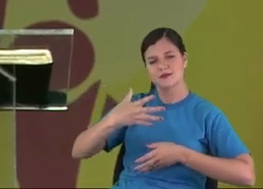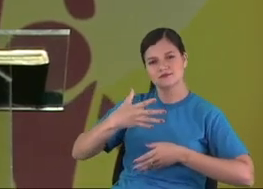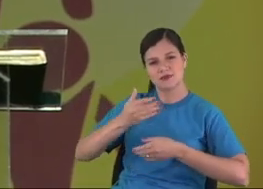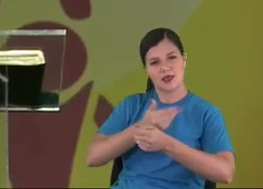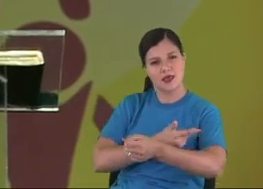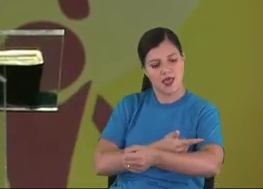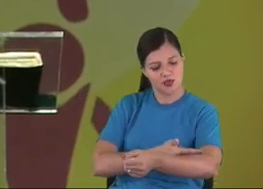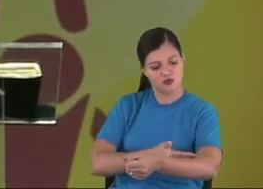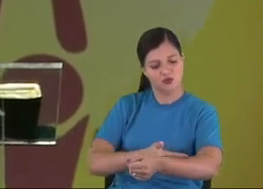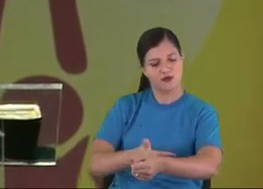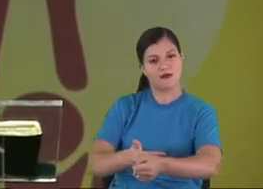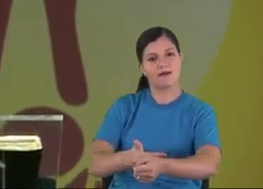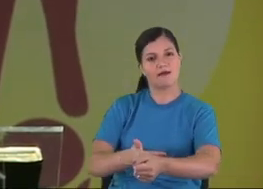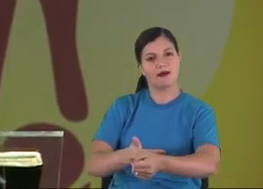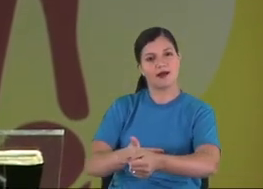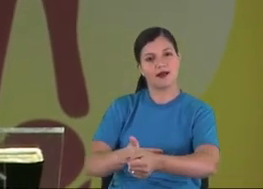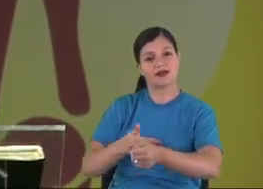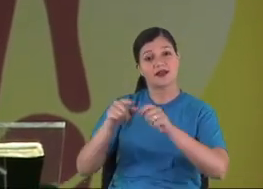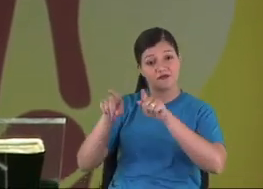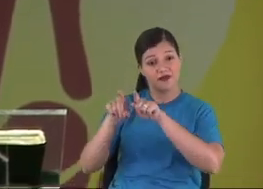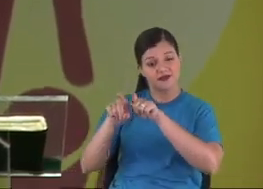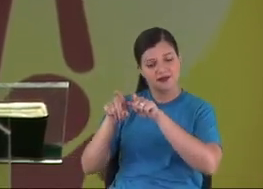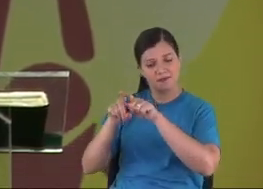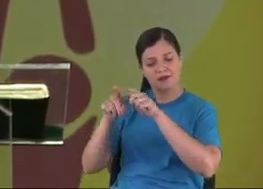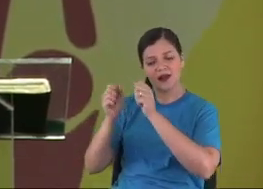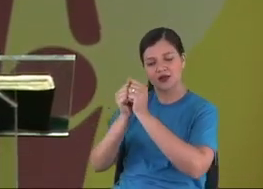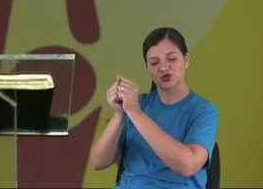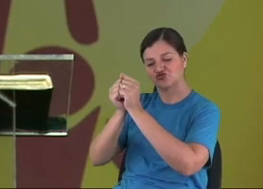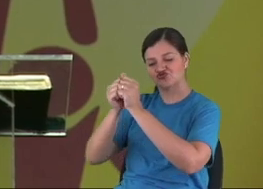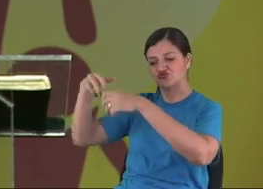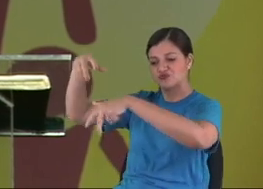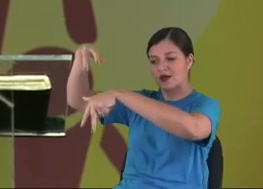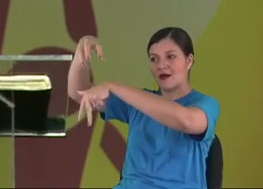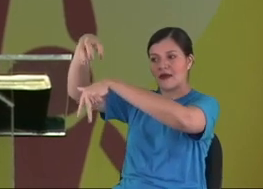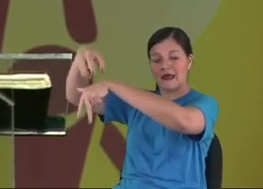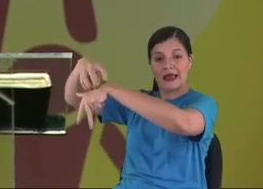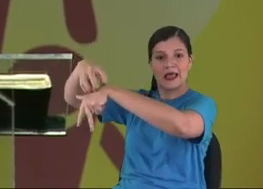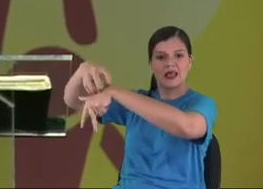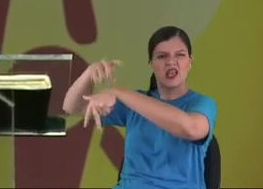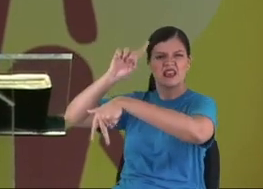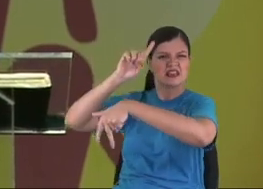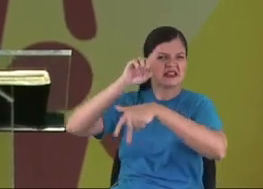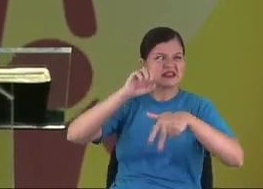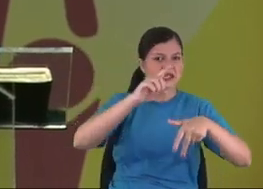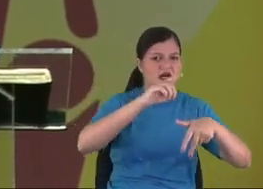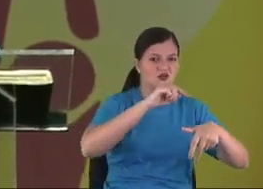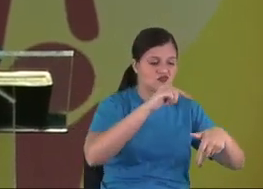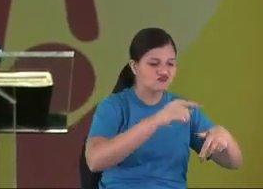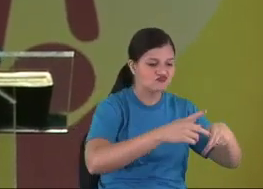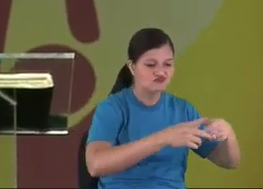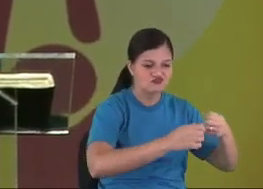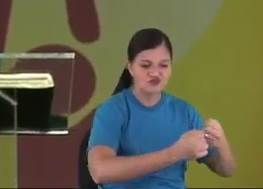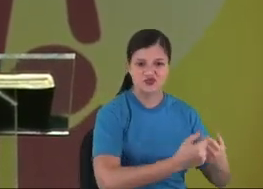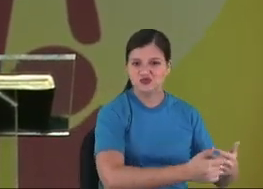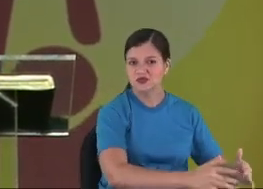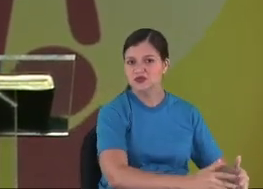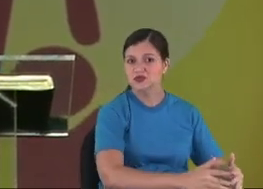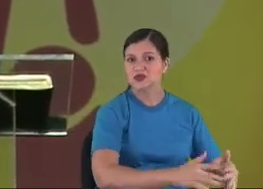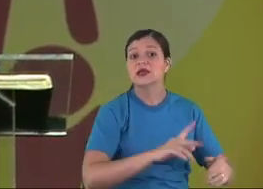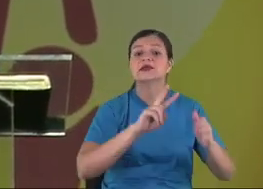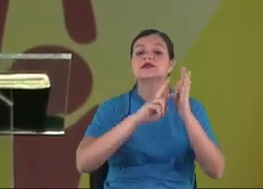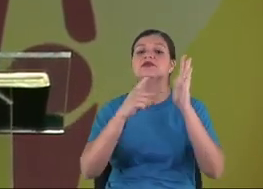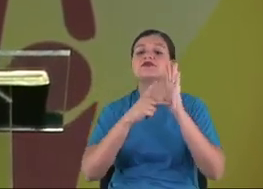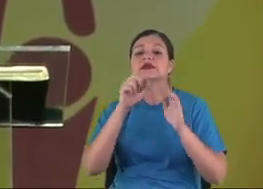vai servir diante de reis e não de plebe. Isso significa que quando você fala bem, você tem uma tendência a subir nos seus